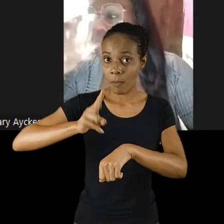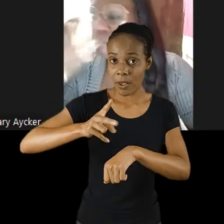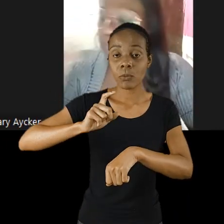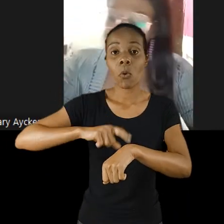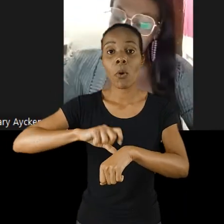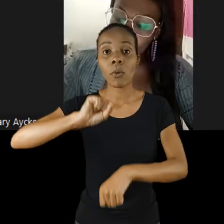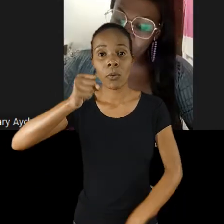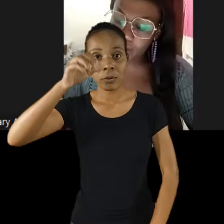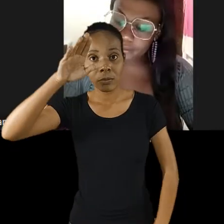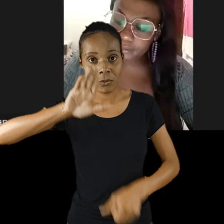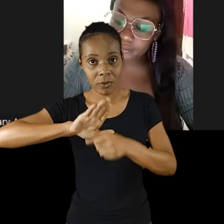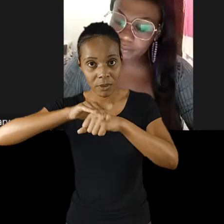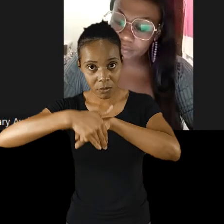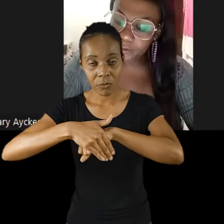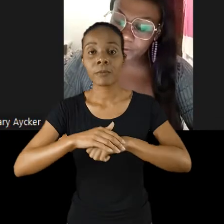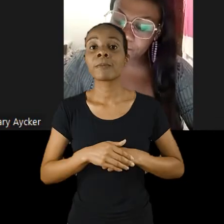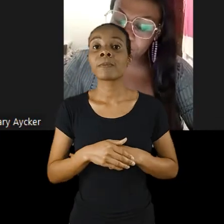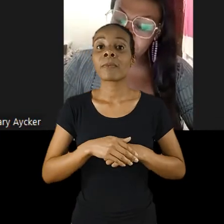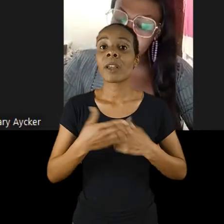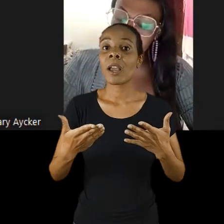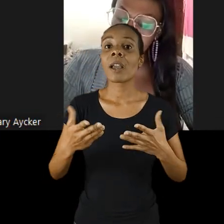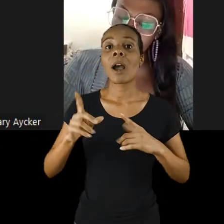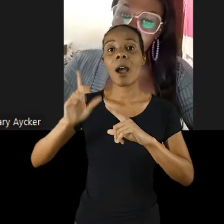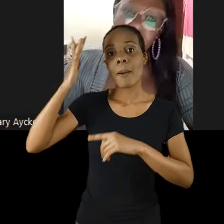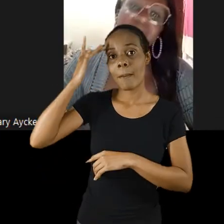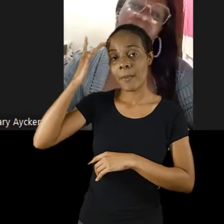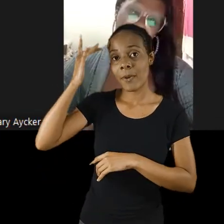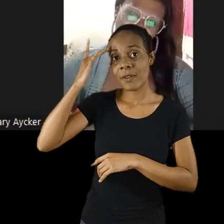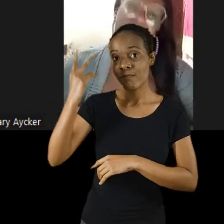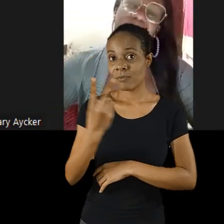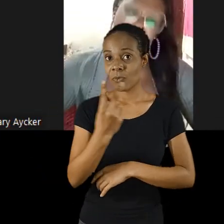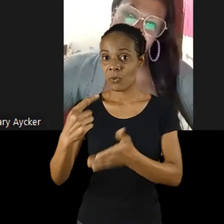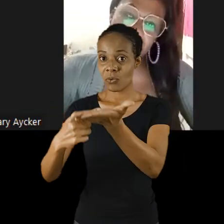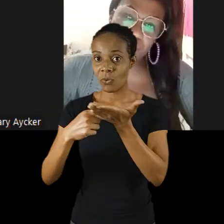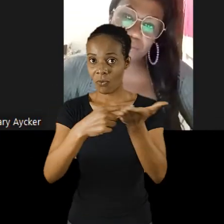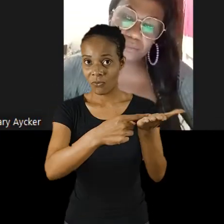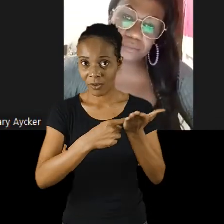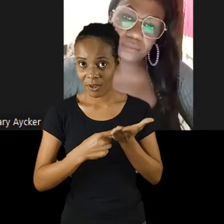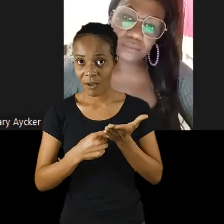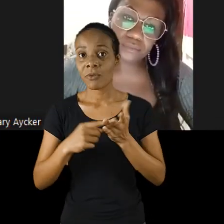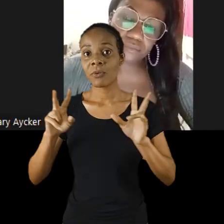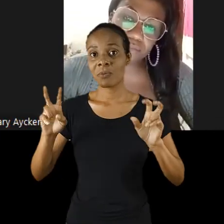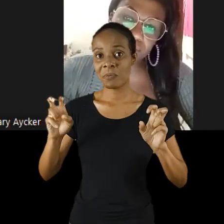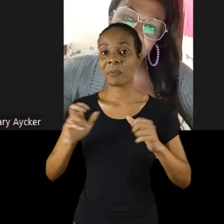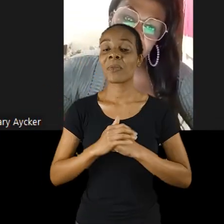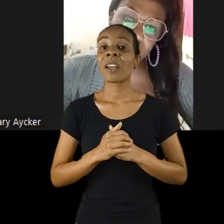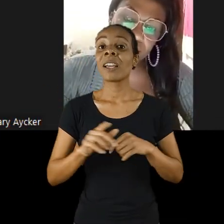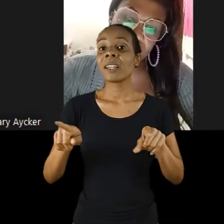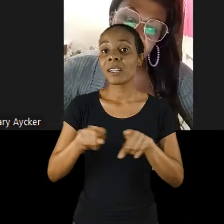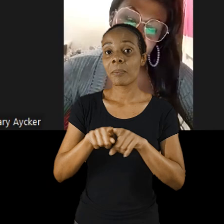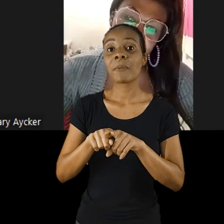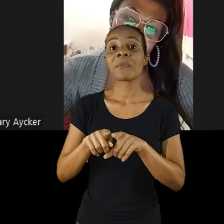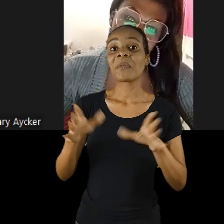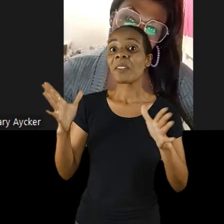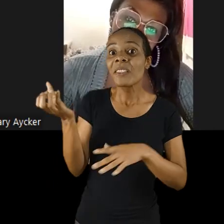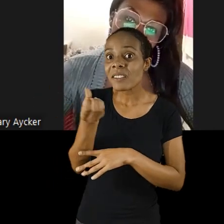cena, direção, com a Giovana e com Thalita. E na quinta-feira vai falar sobre cinema com Irá e com João Tunes. Na